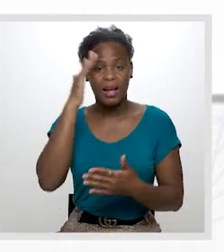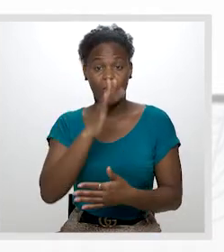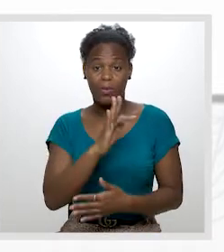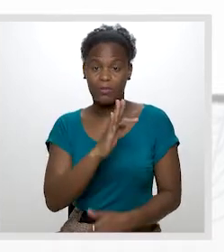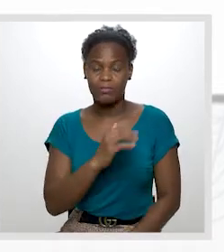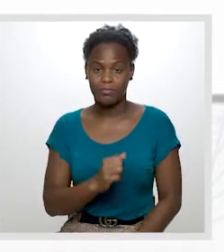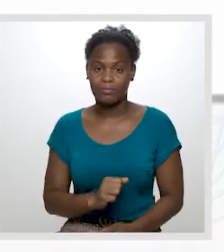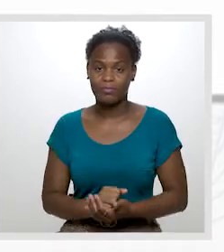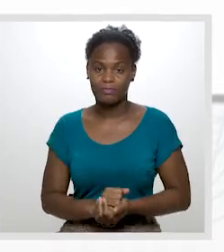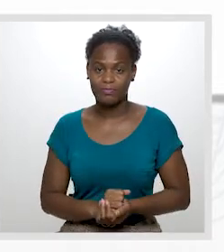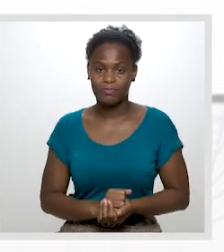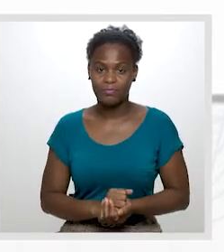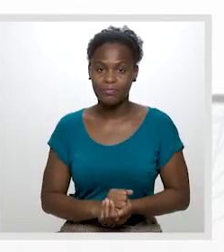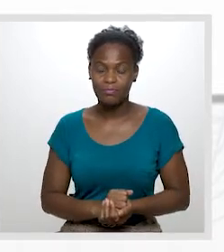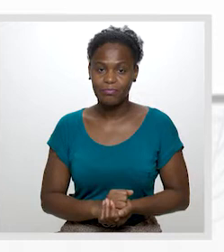47 anos.